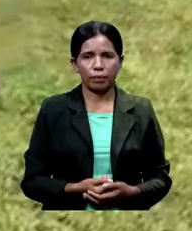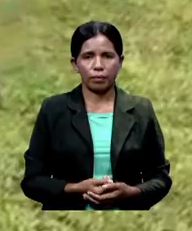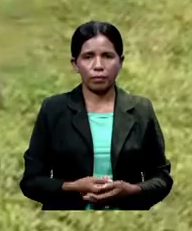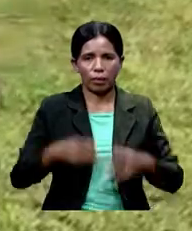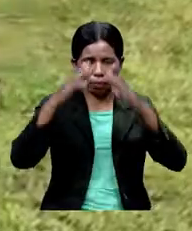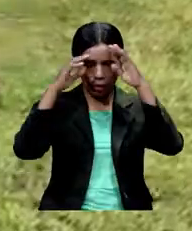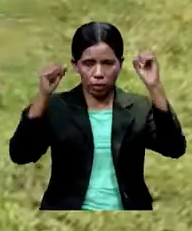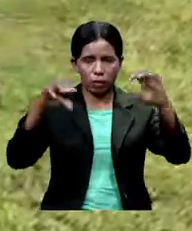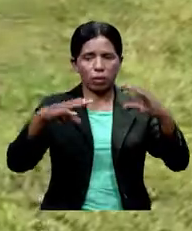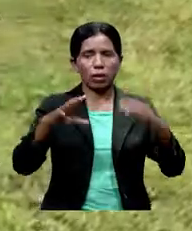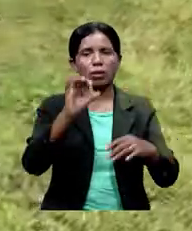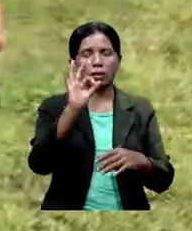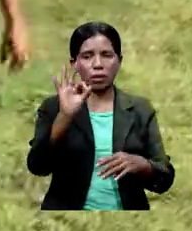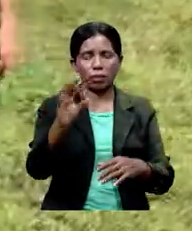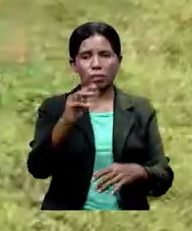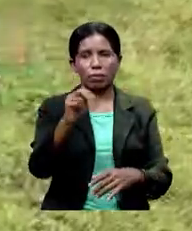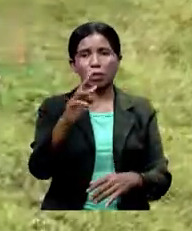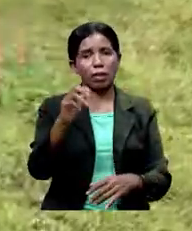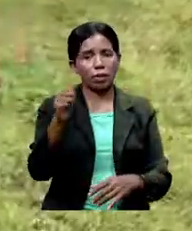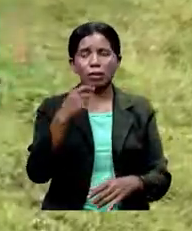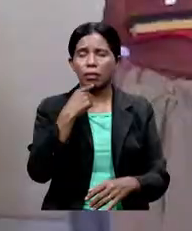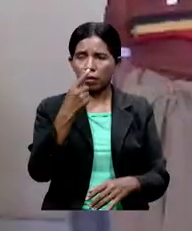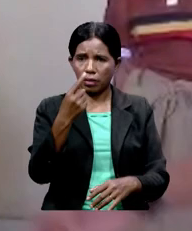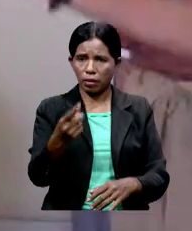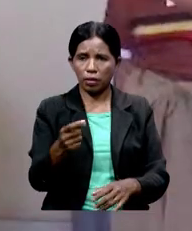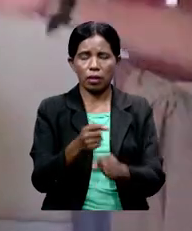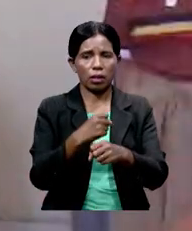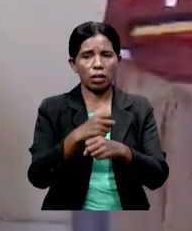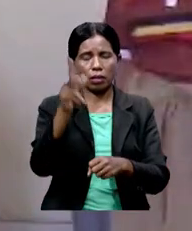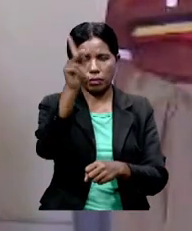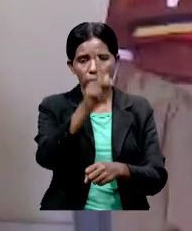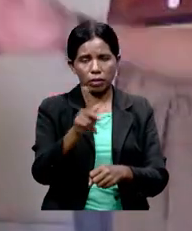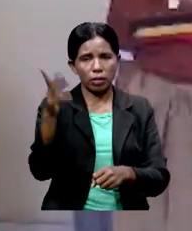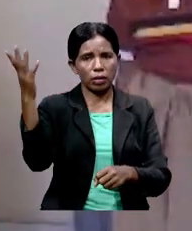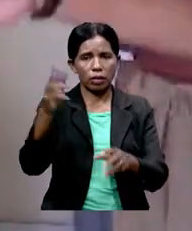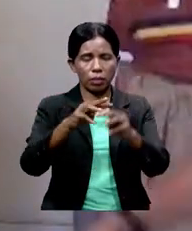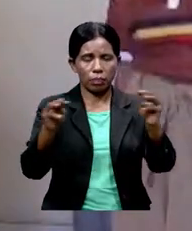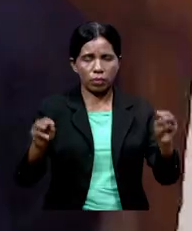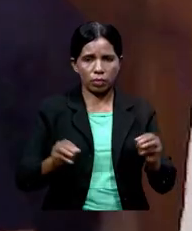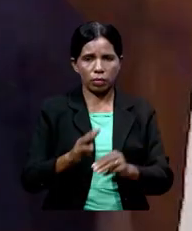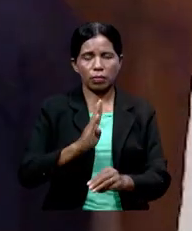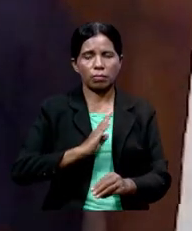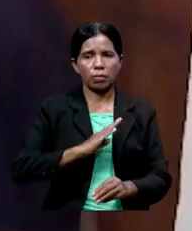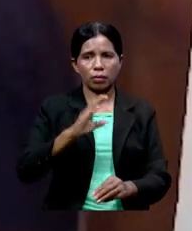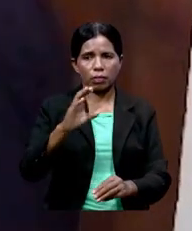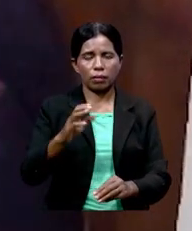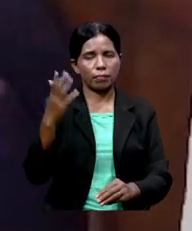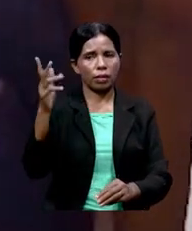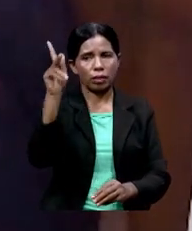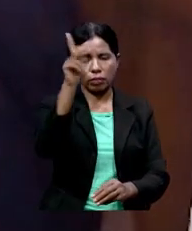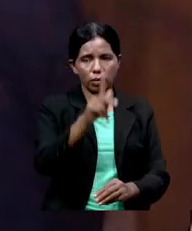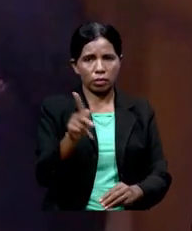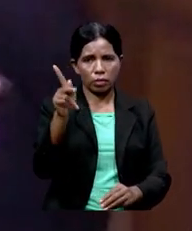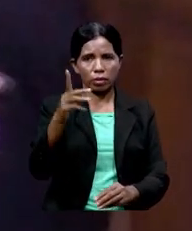Presidente da Comissão F, Maria Barreto, ratou questão, né? Durante a fiscalização em município Baucau. E a fiscalização,